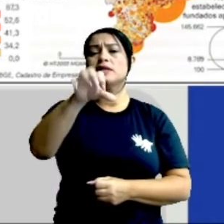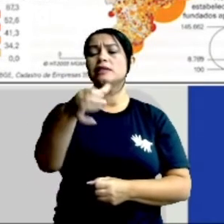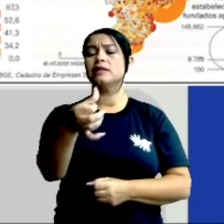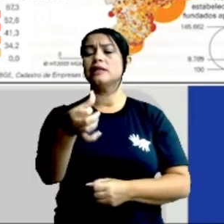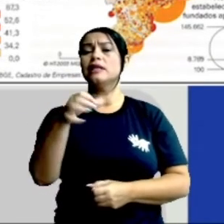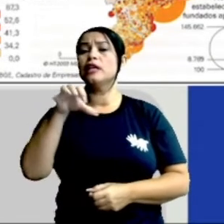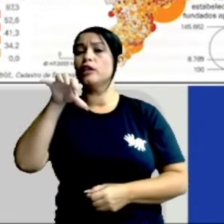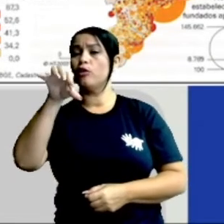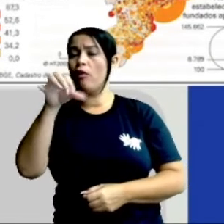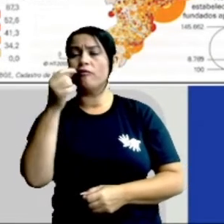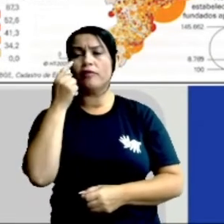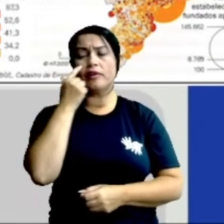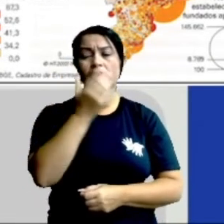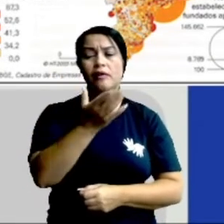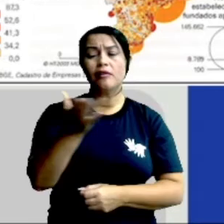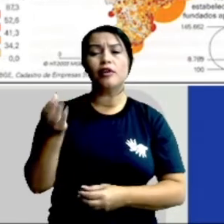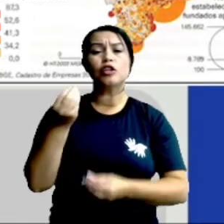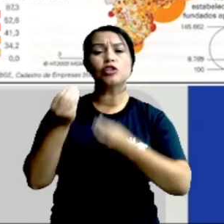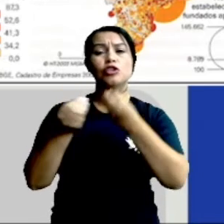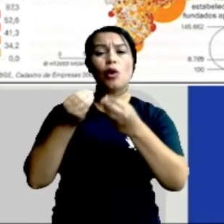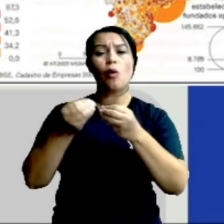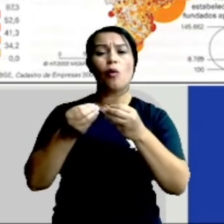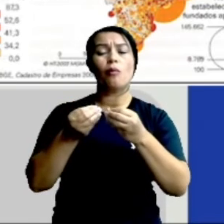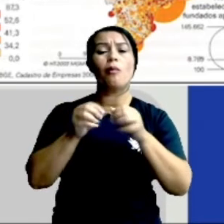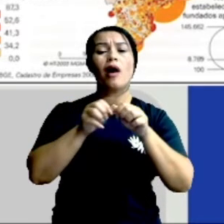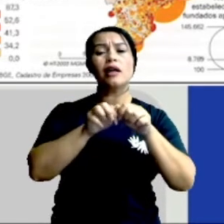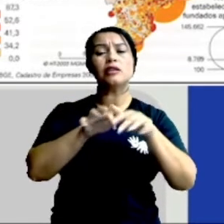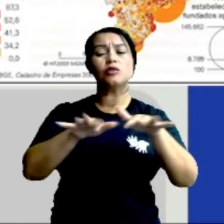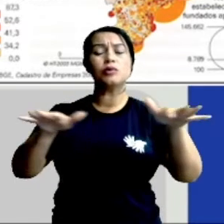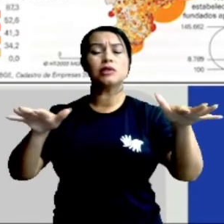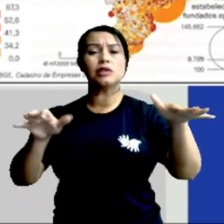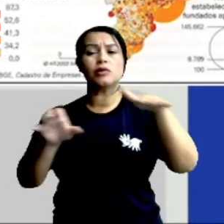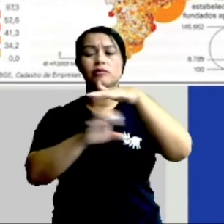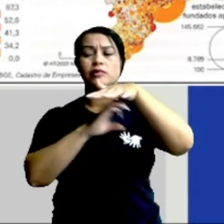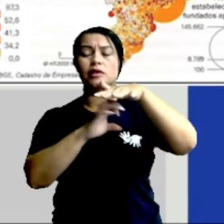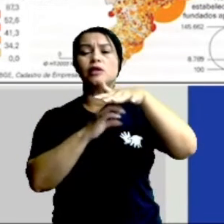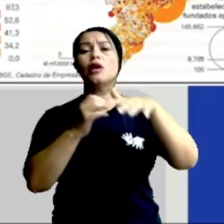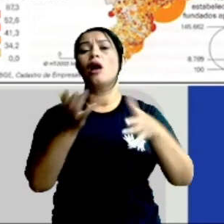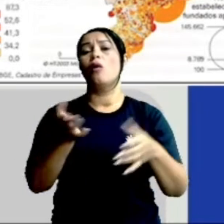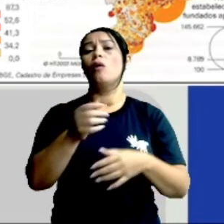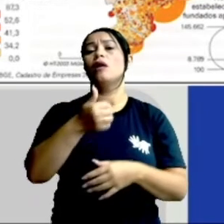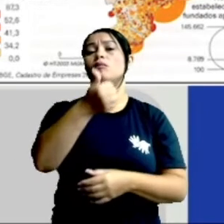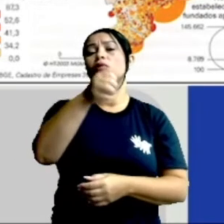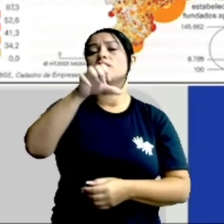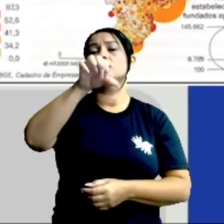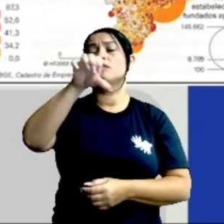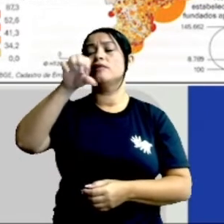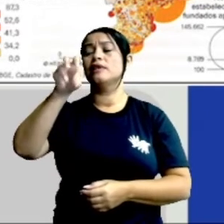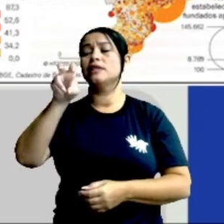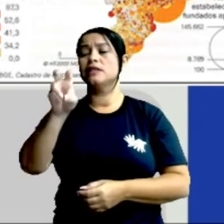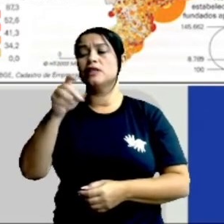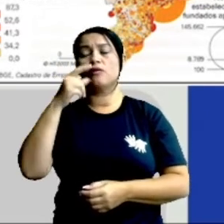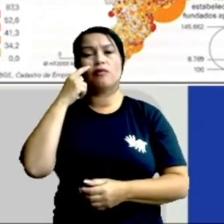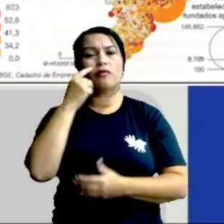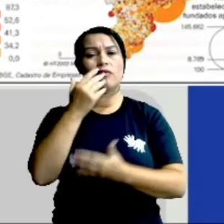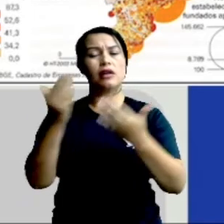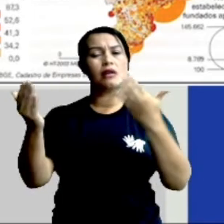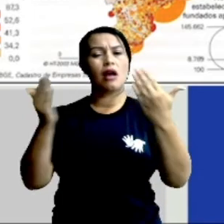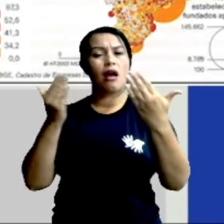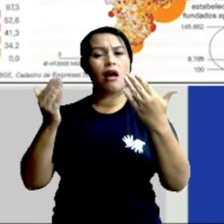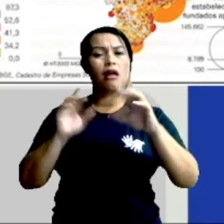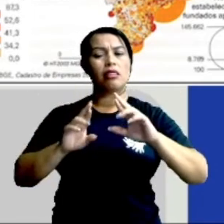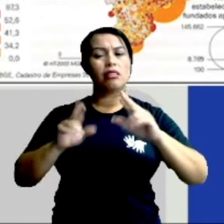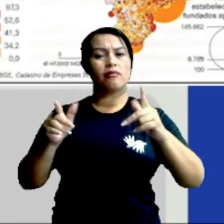Veja como é que era a distribuição das indústrias no nosso país. E agora, um mapa de 1995, perceba que há uma grande diferença,